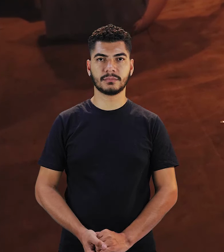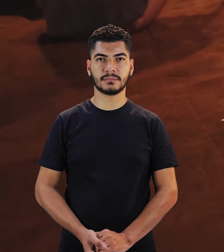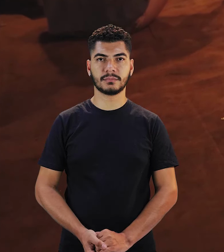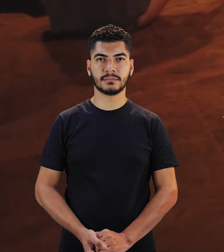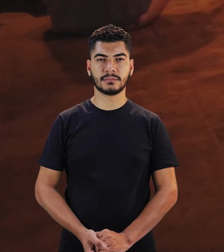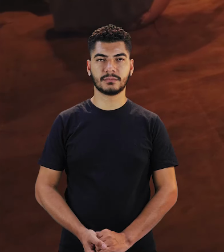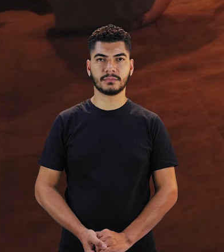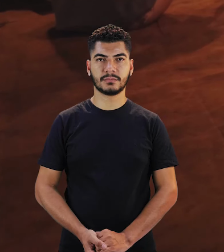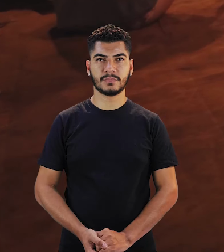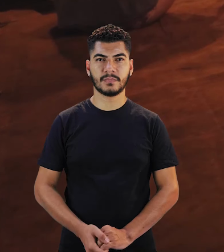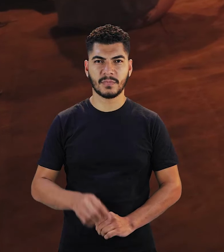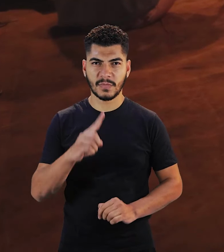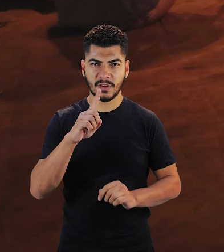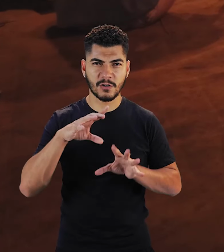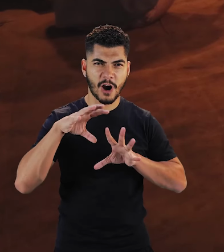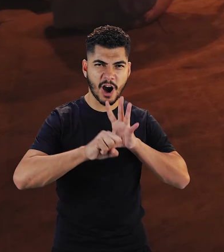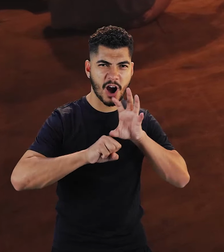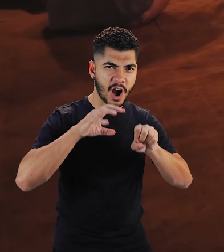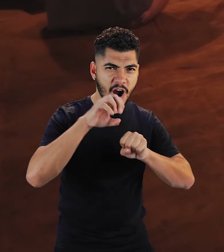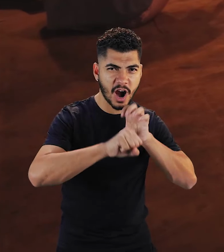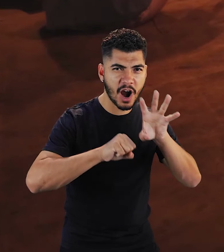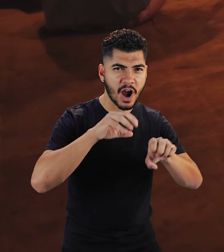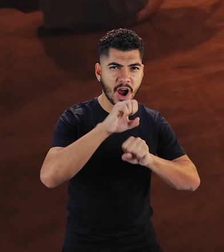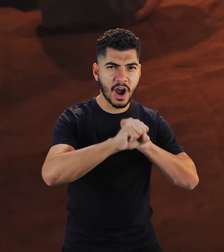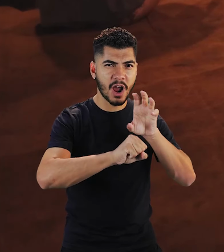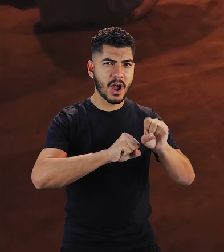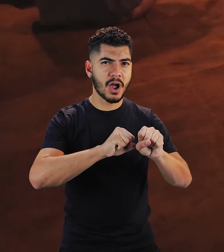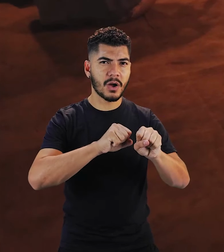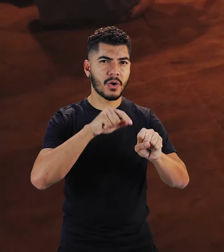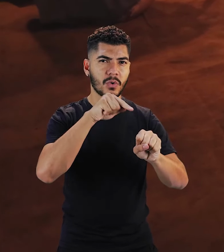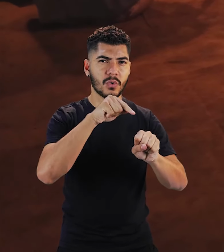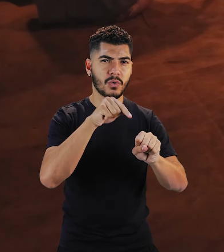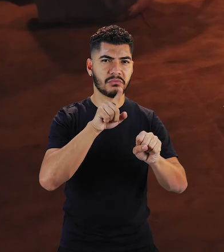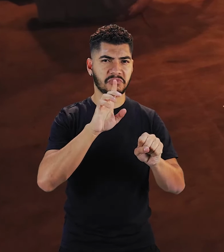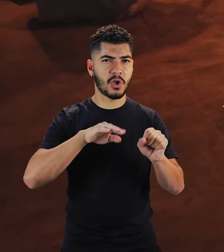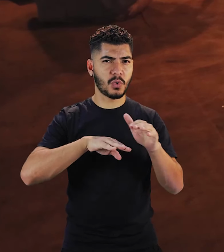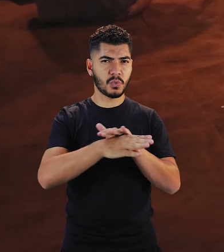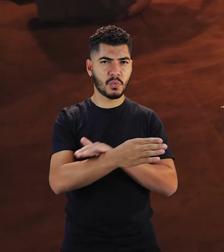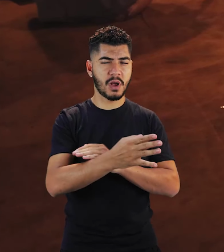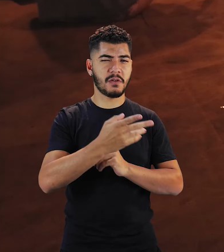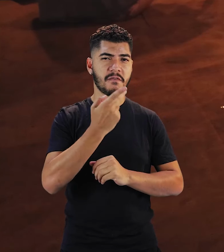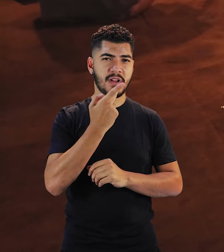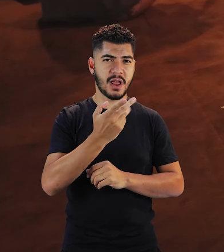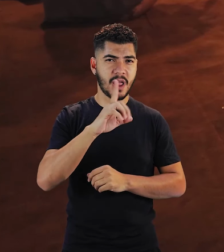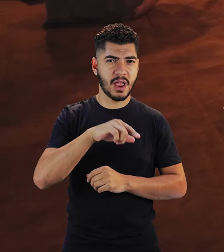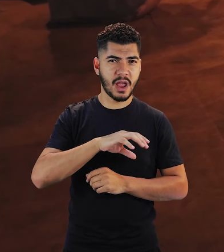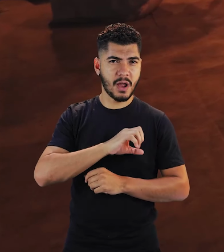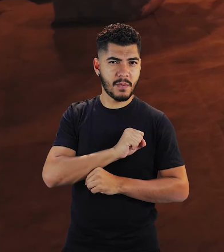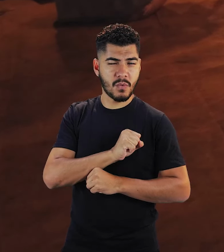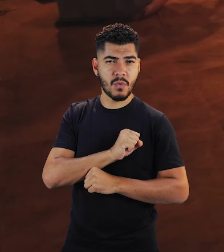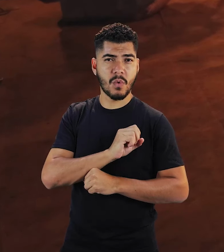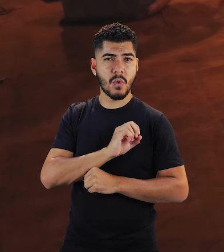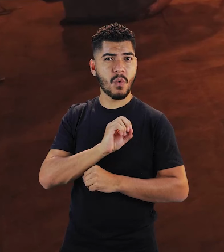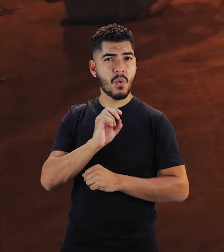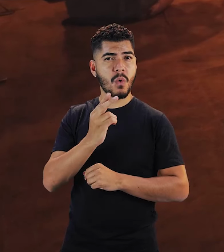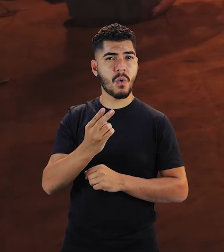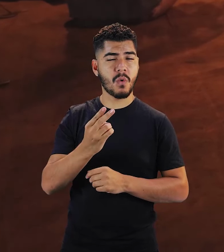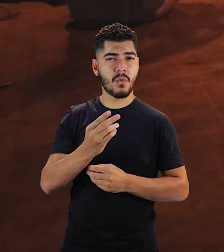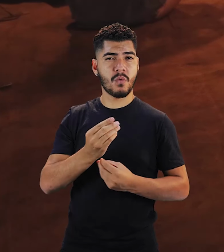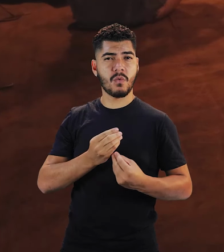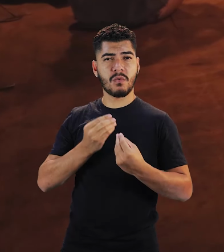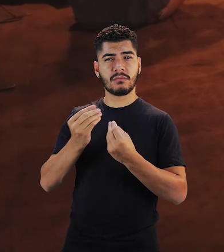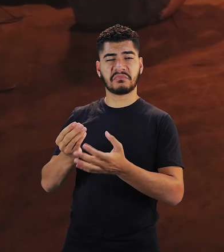Ou se devoram naquilo que se convencionou chamar de amor, ou se entregam à